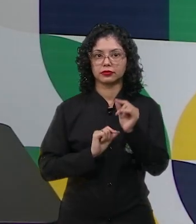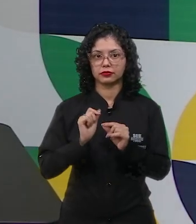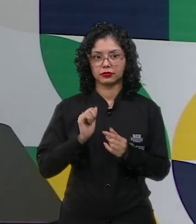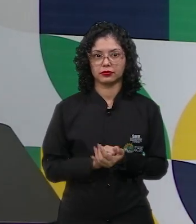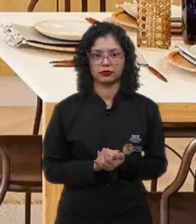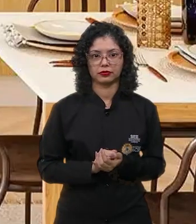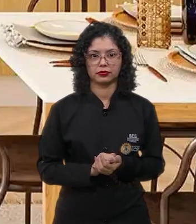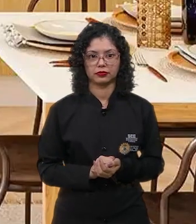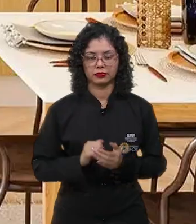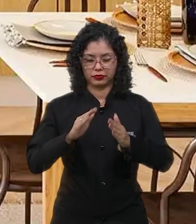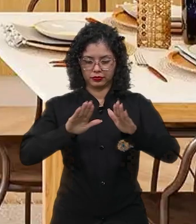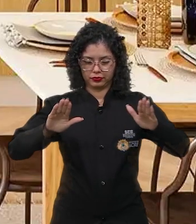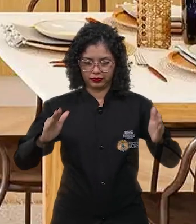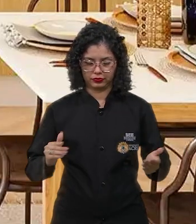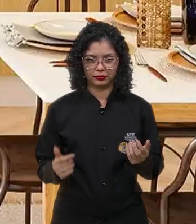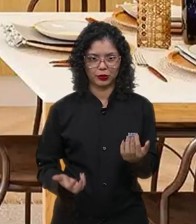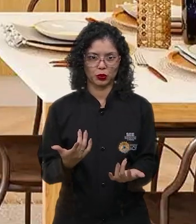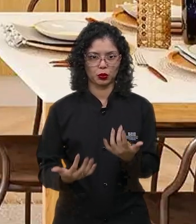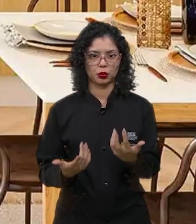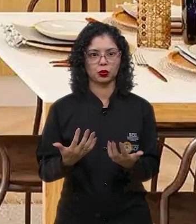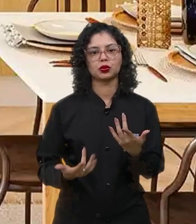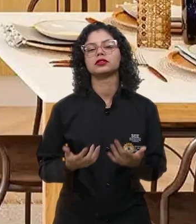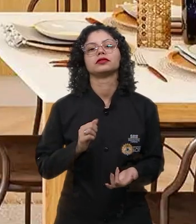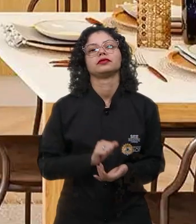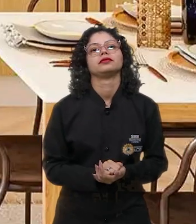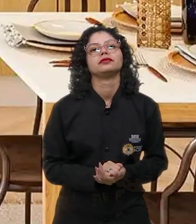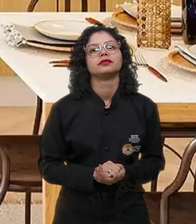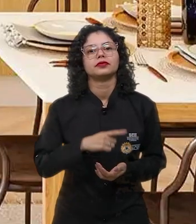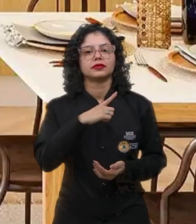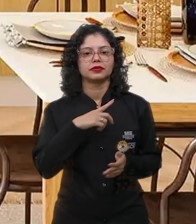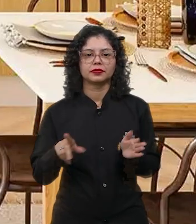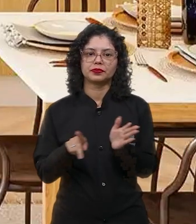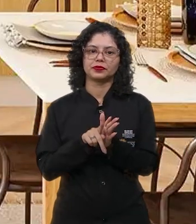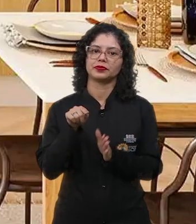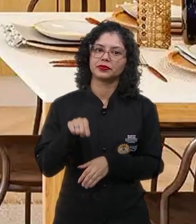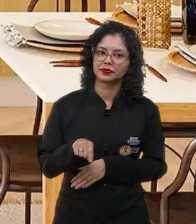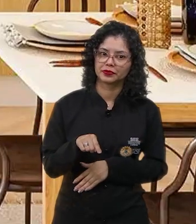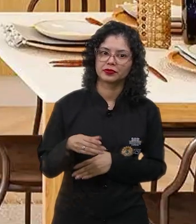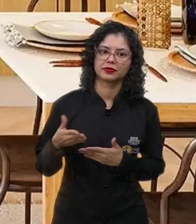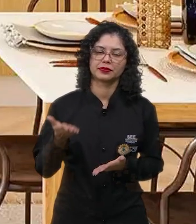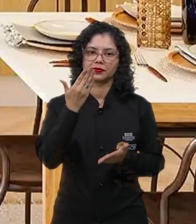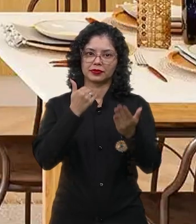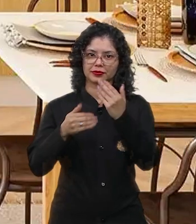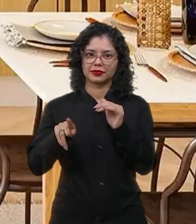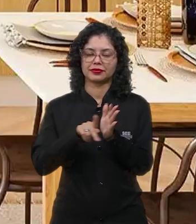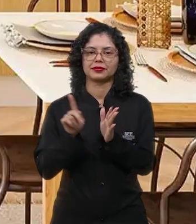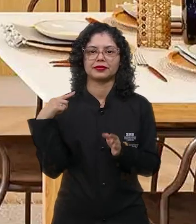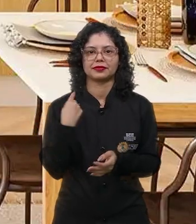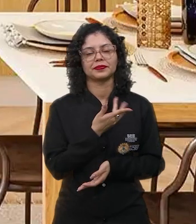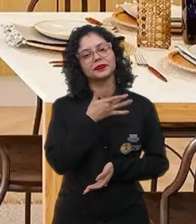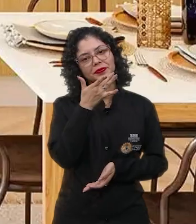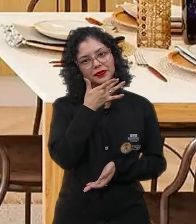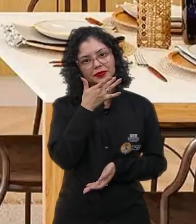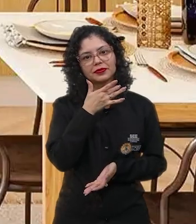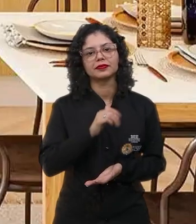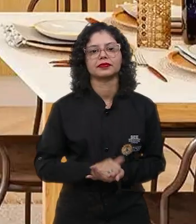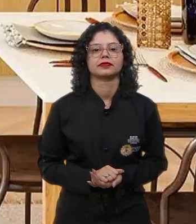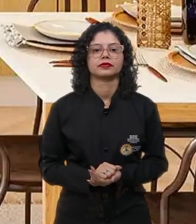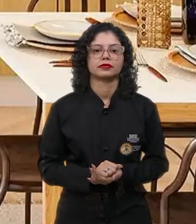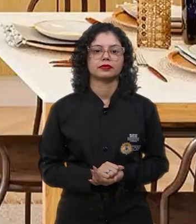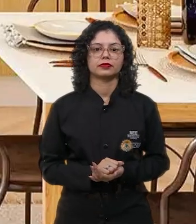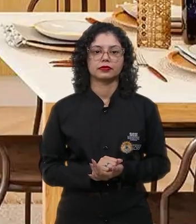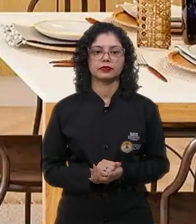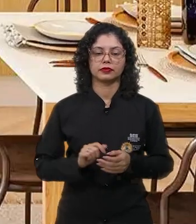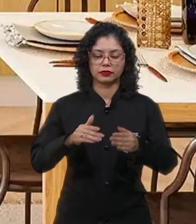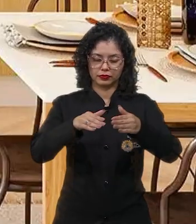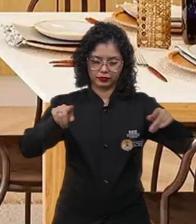o fogão, né? Todo mundo ama o fogão, gente, porque é dele que vem ali as comidas mais deliciosas. Então, o